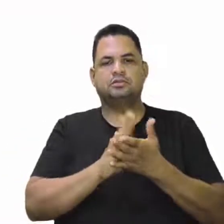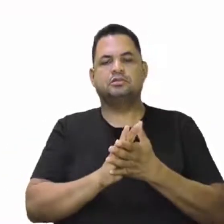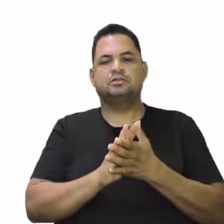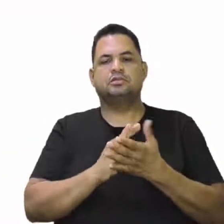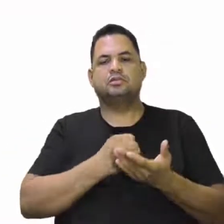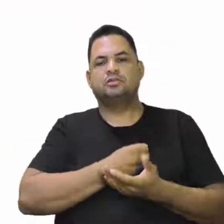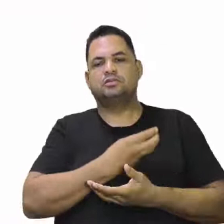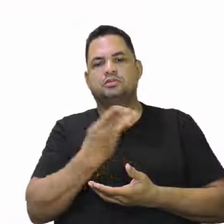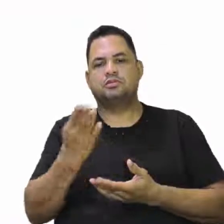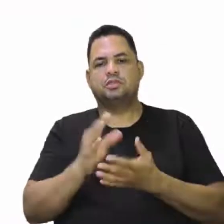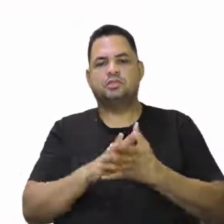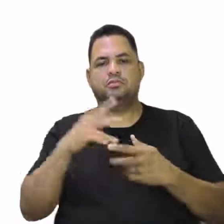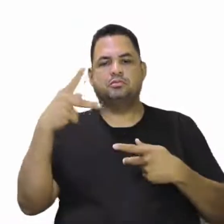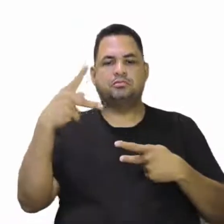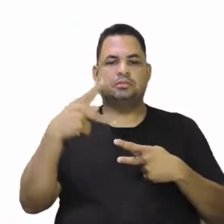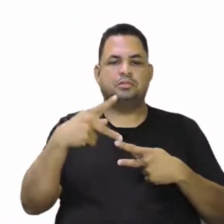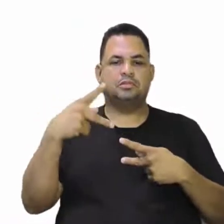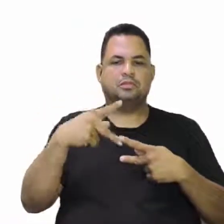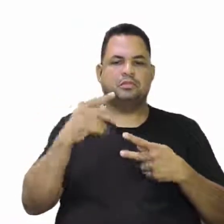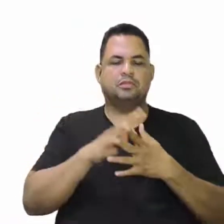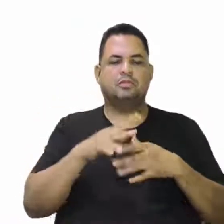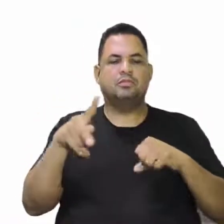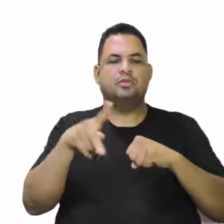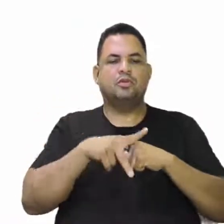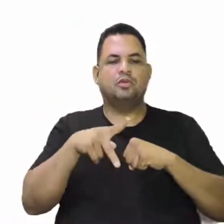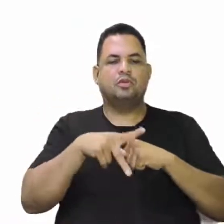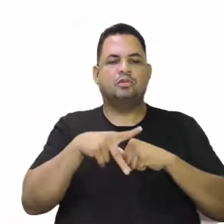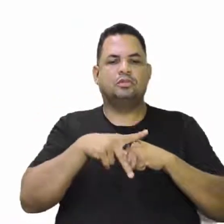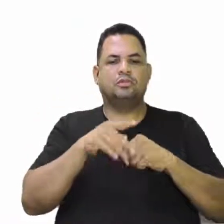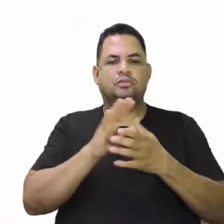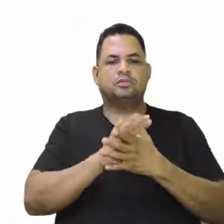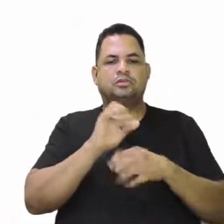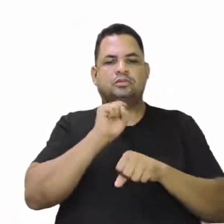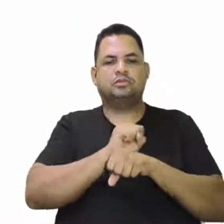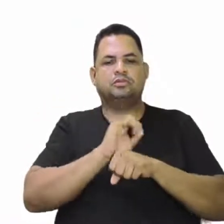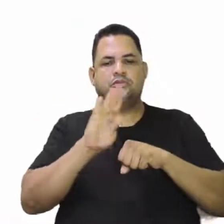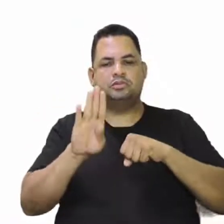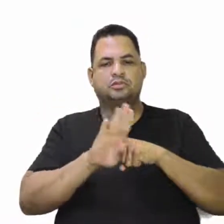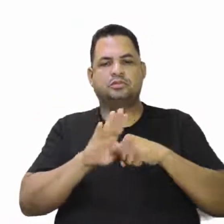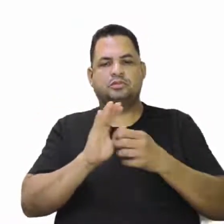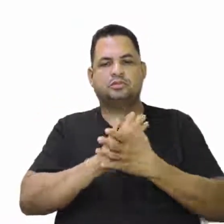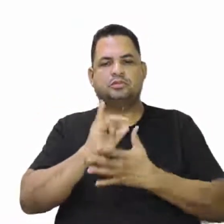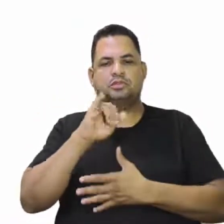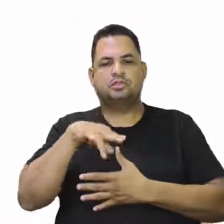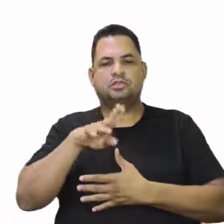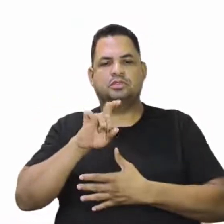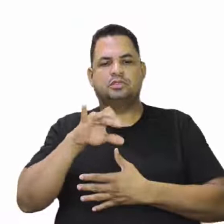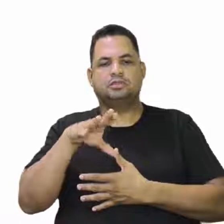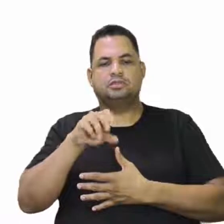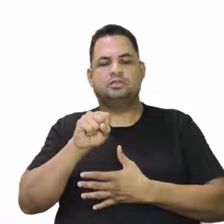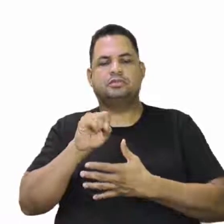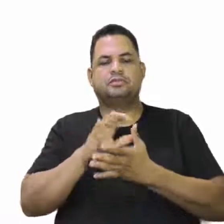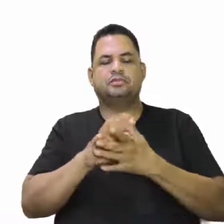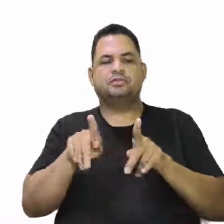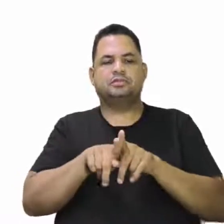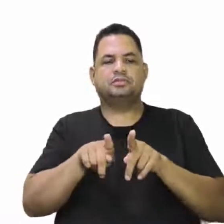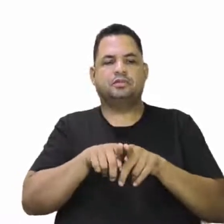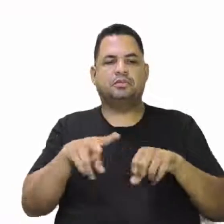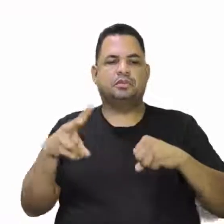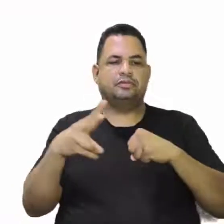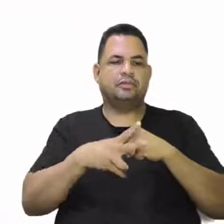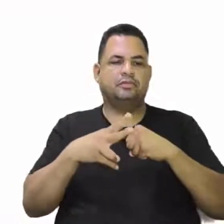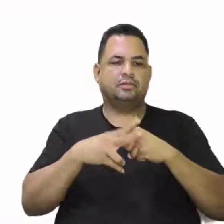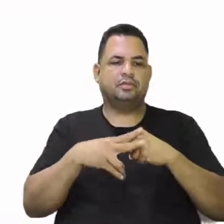quantificadoras, preposicionais, pronominais, substantivas, interjeitivas ou ainda